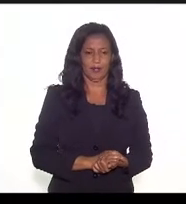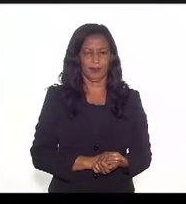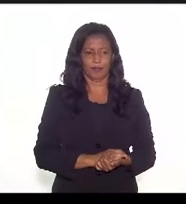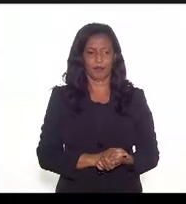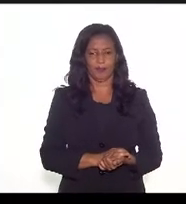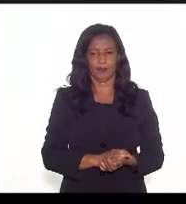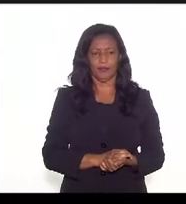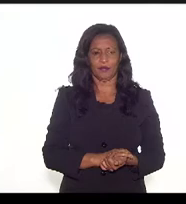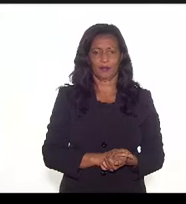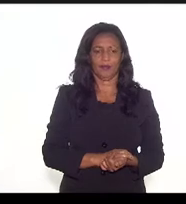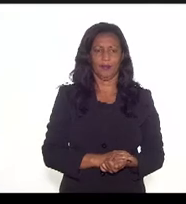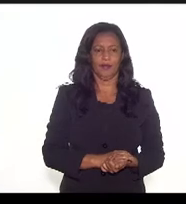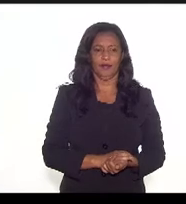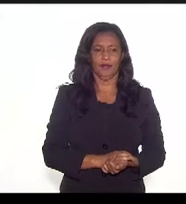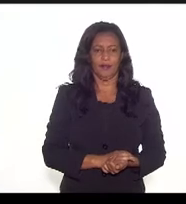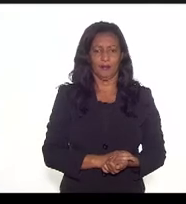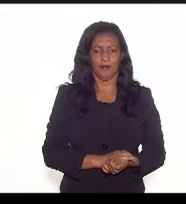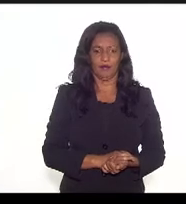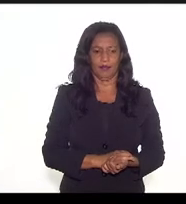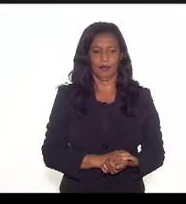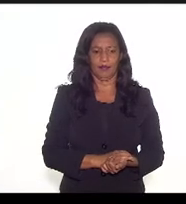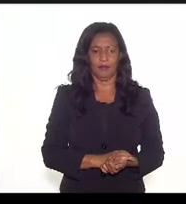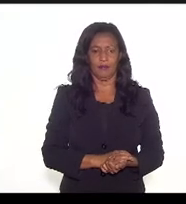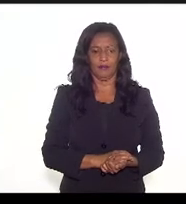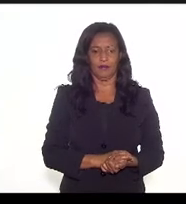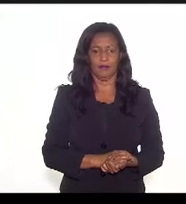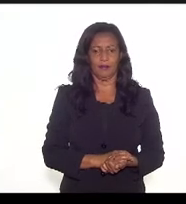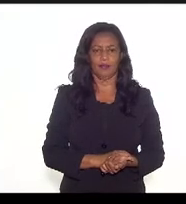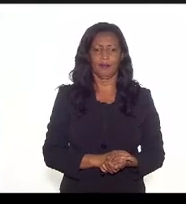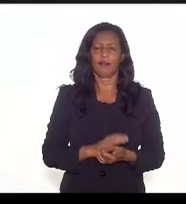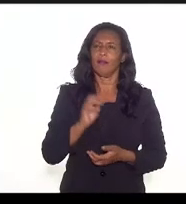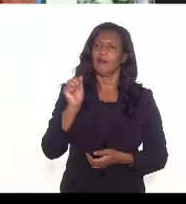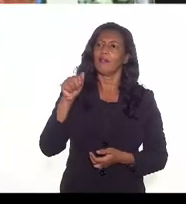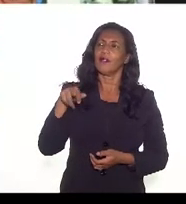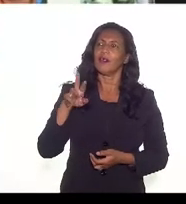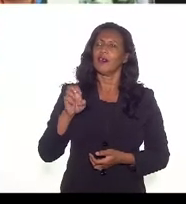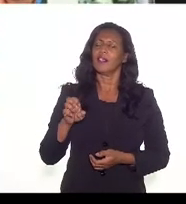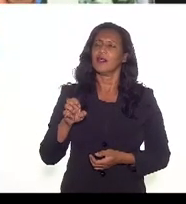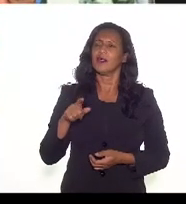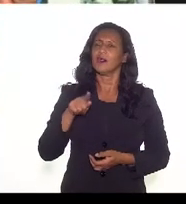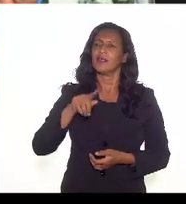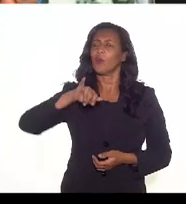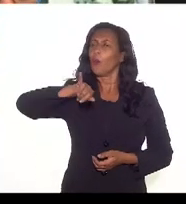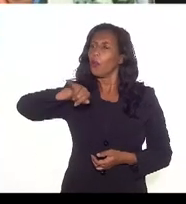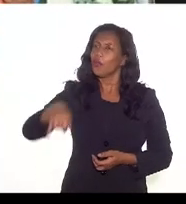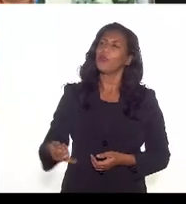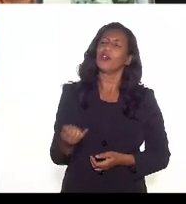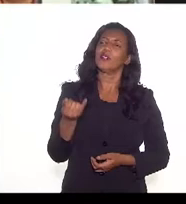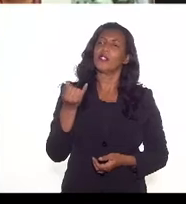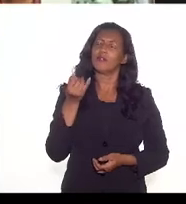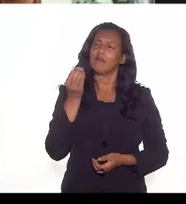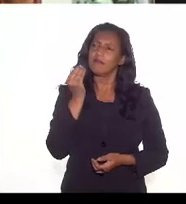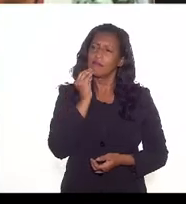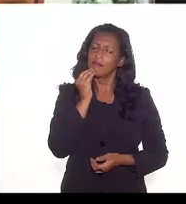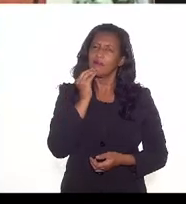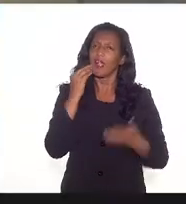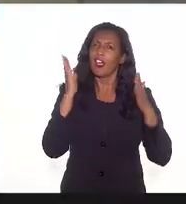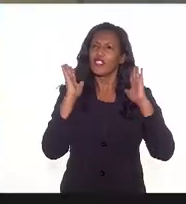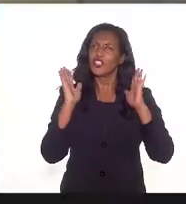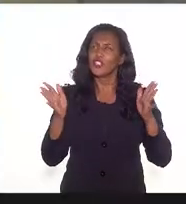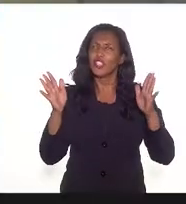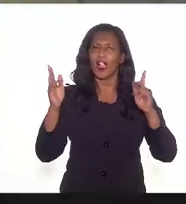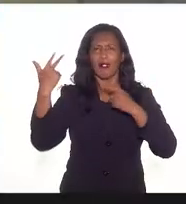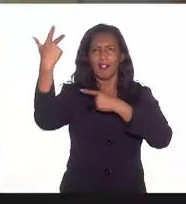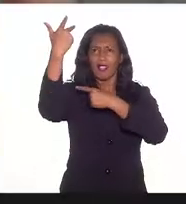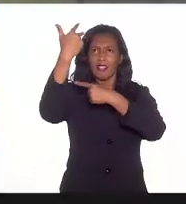Um abraço. Estou aqui. Obrigado, Márcio Pacheco. O André, por que você não aproveita que nós estamos ao ar pela